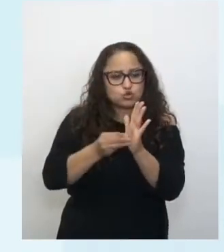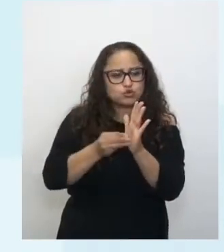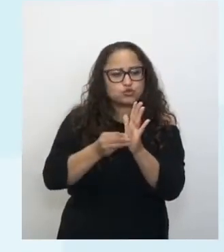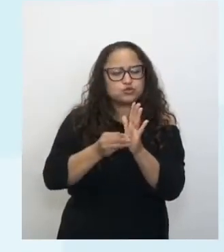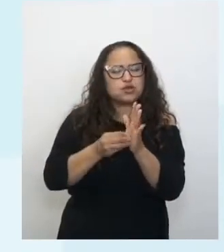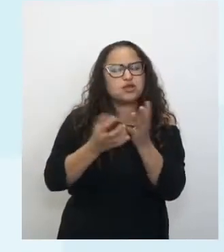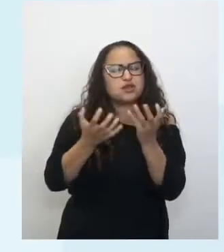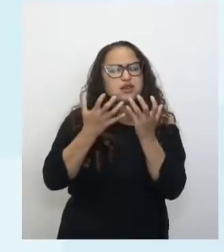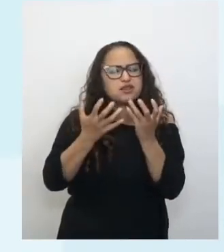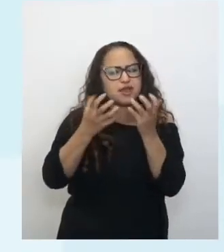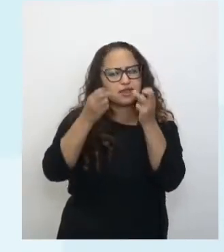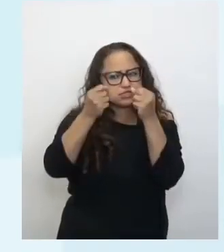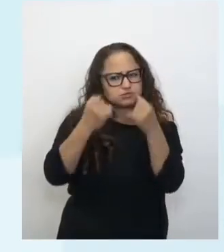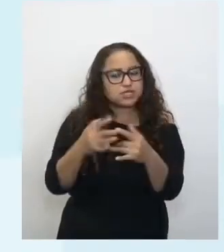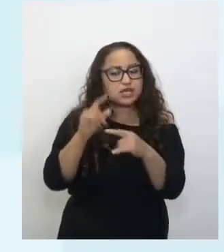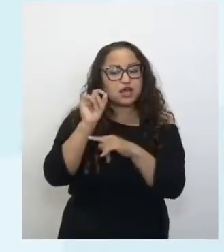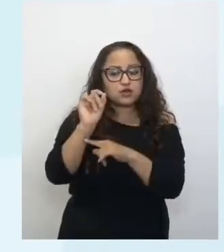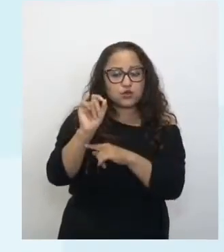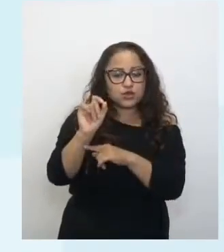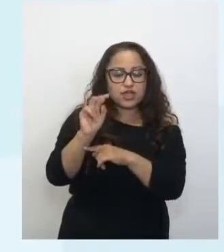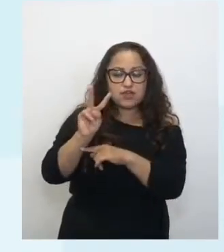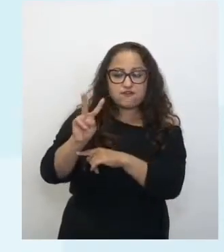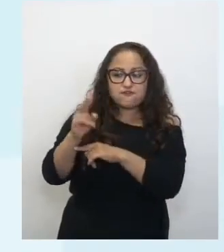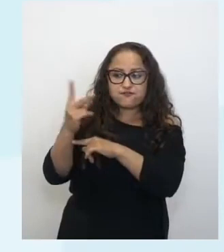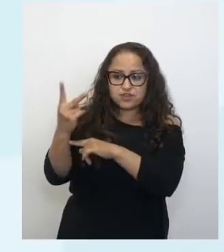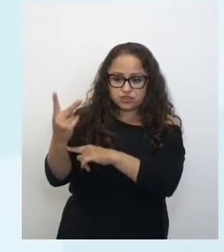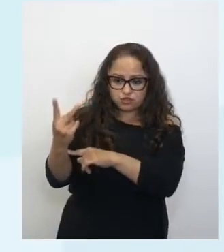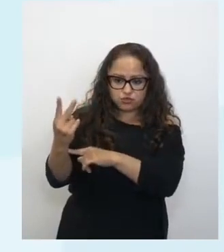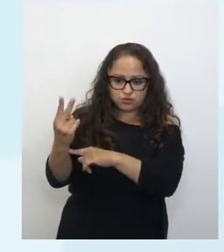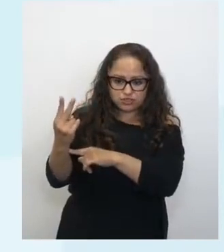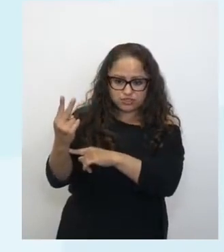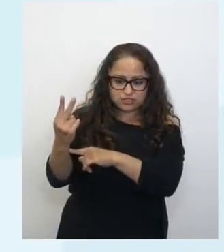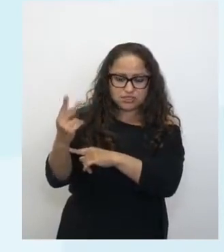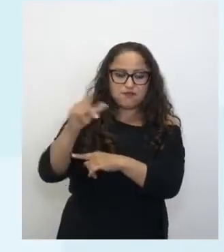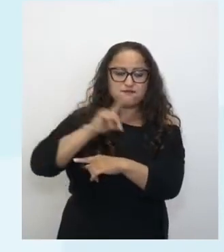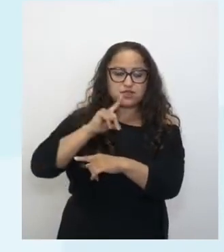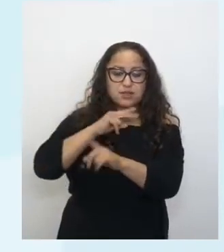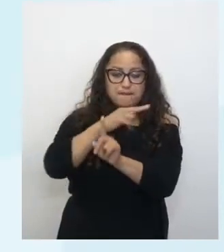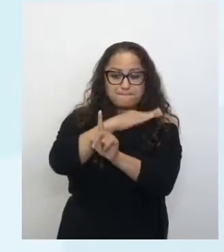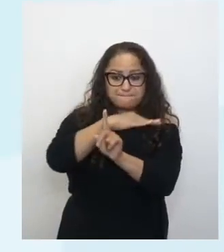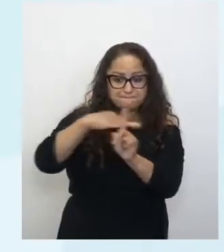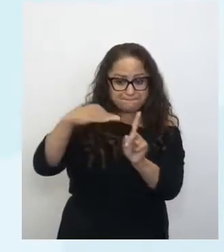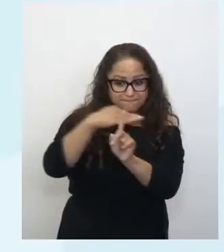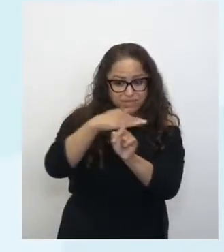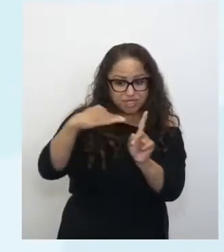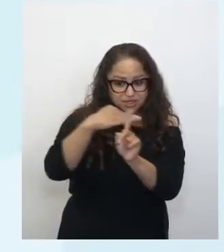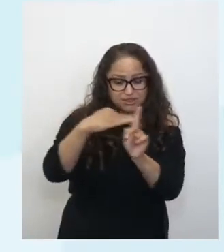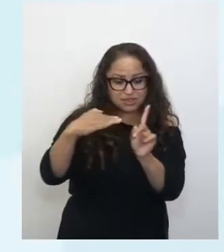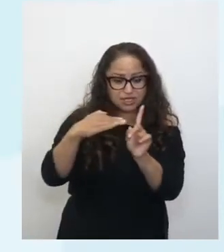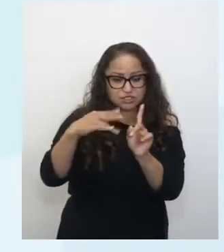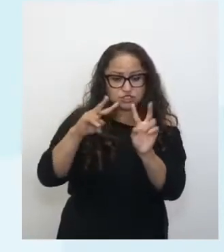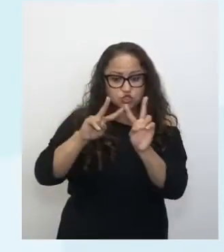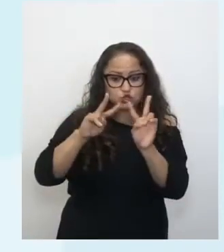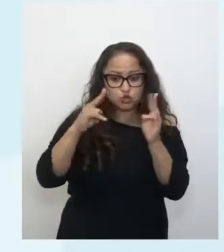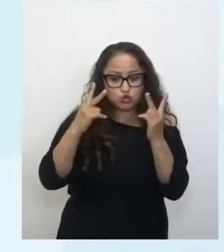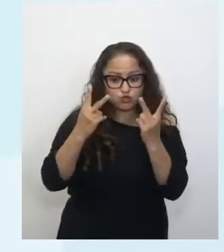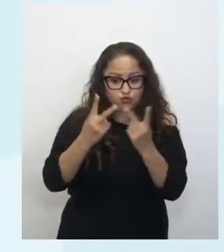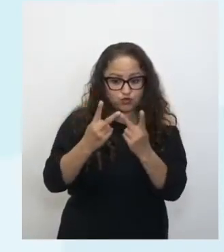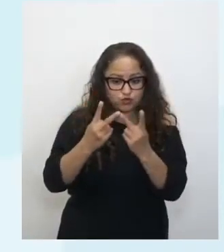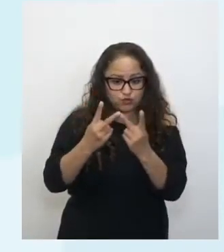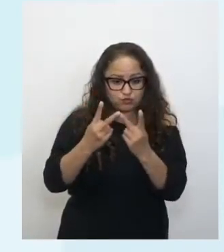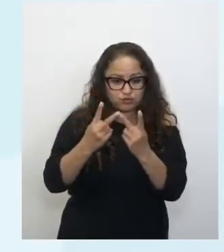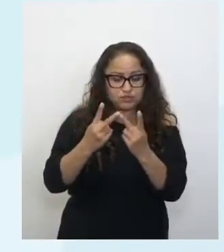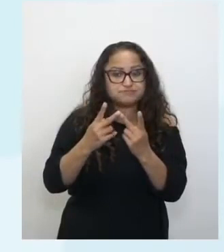ele tá querendo dizer para você que vê dois vai ser metade do volume